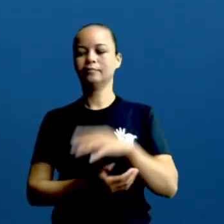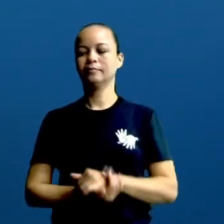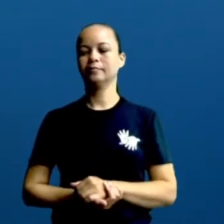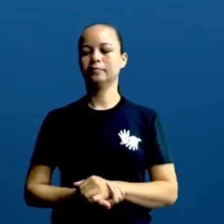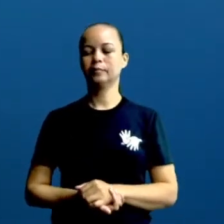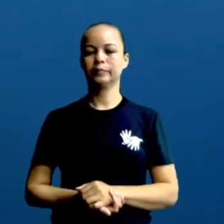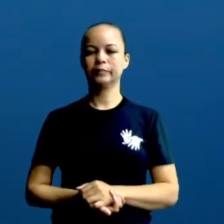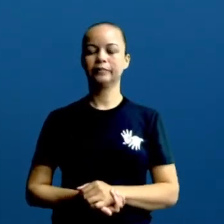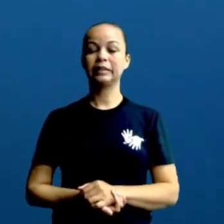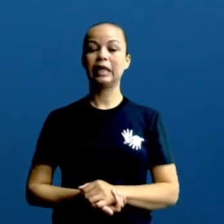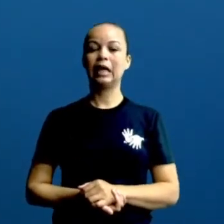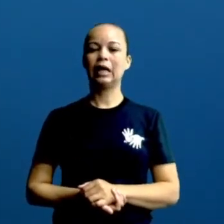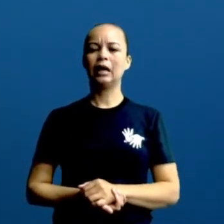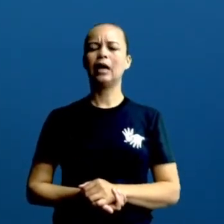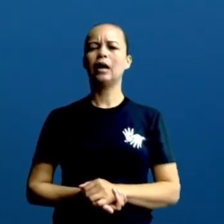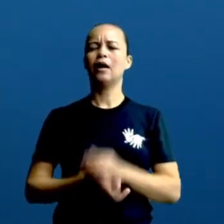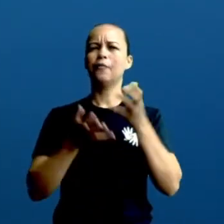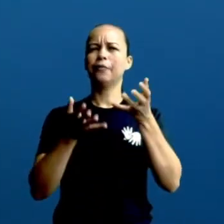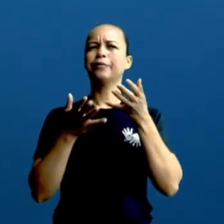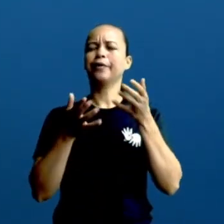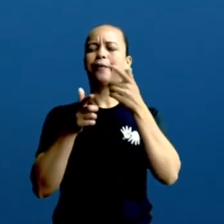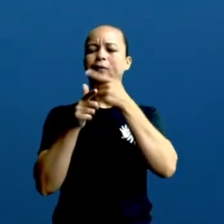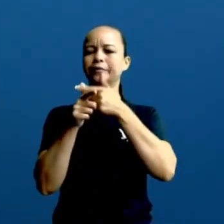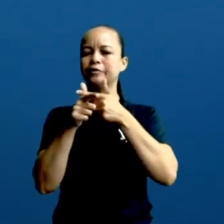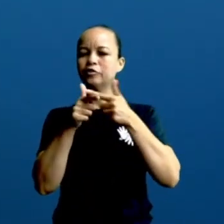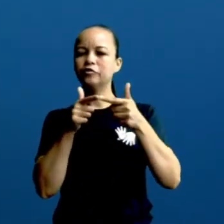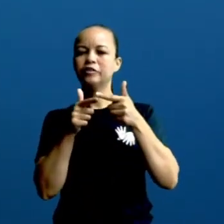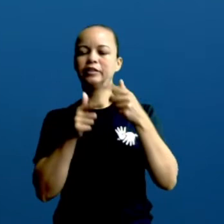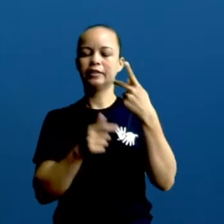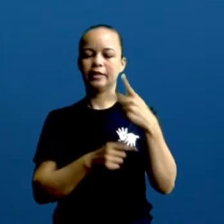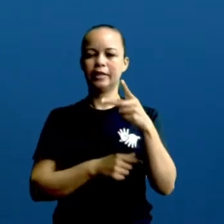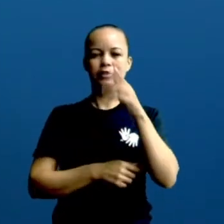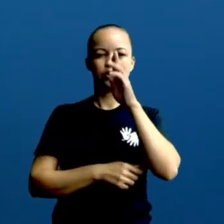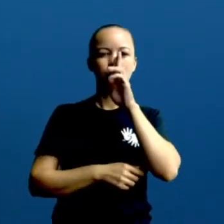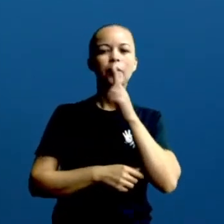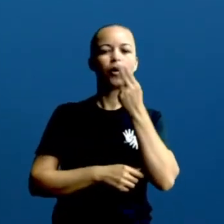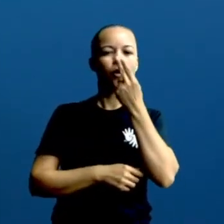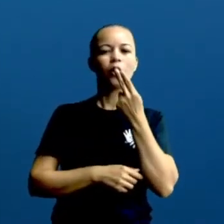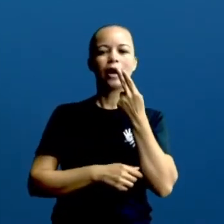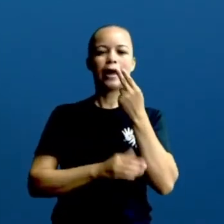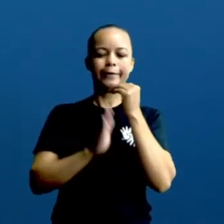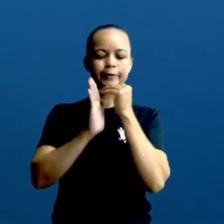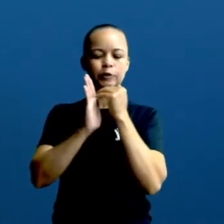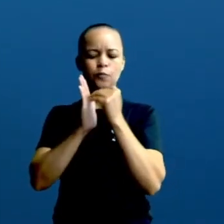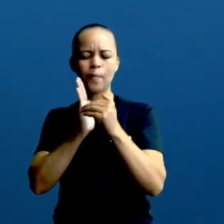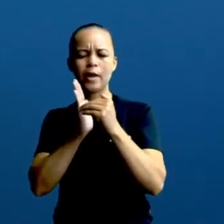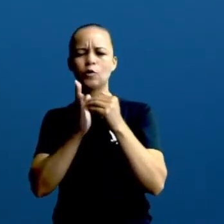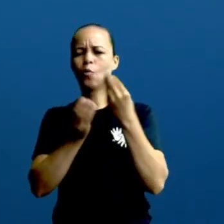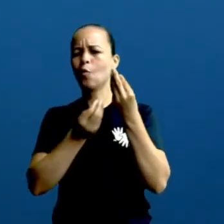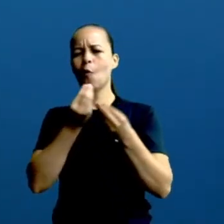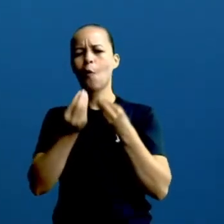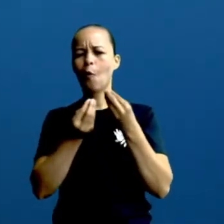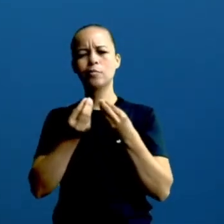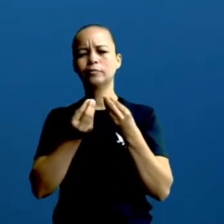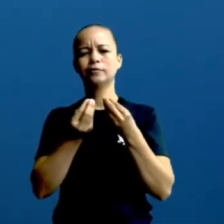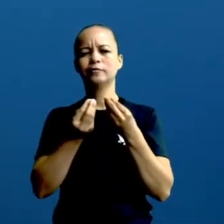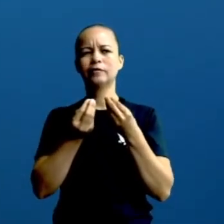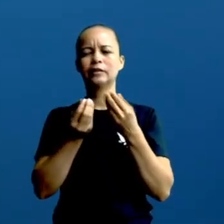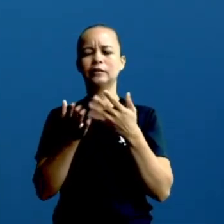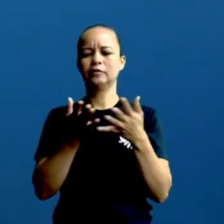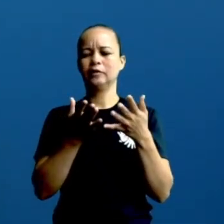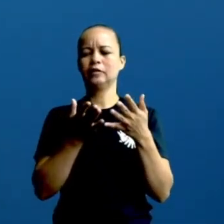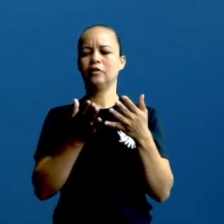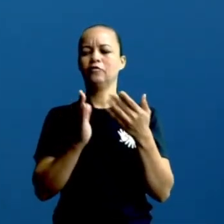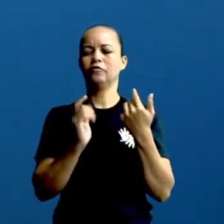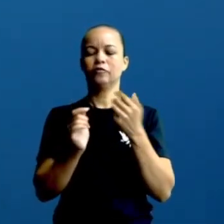e eu quero dividir esses picolés no meio como é que eu faço então eu vou ter que